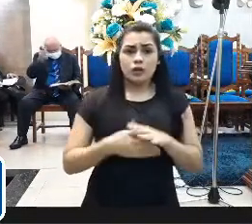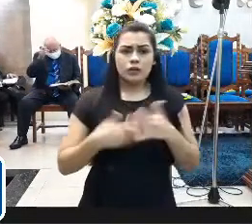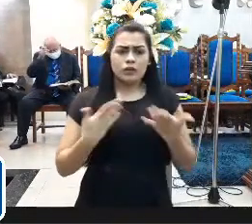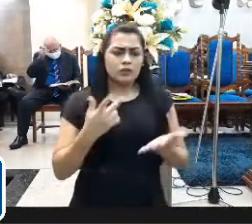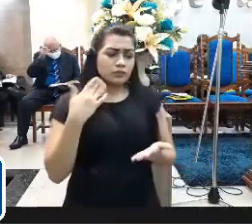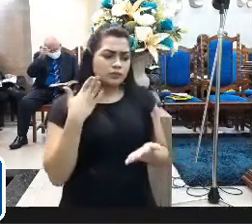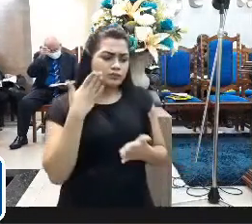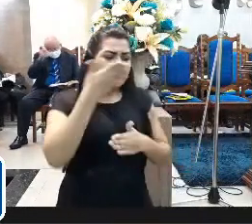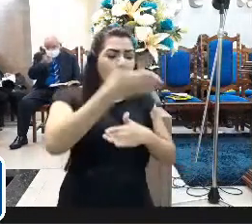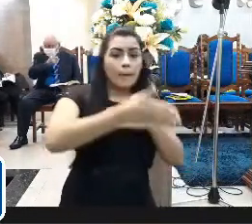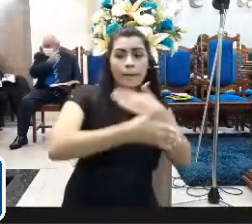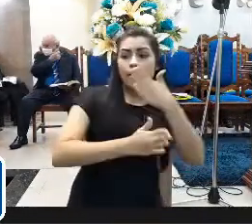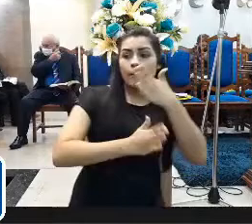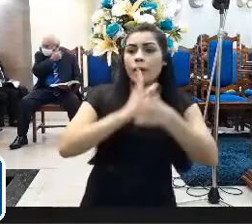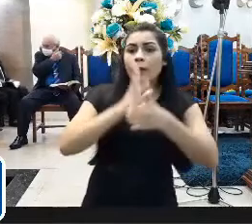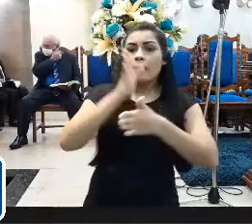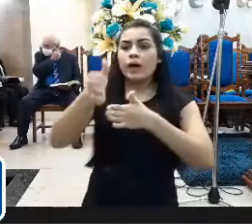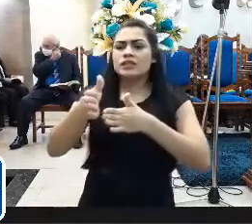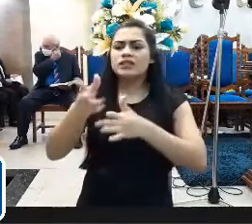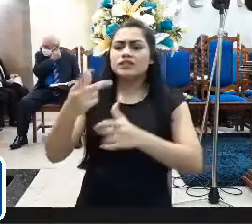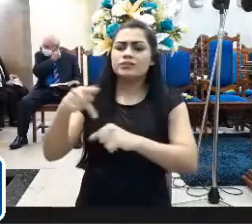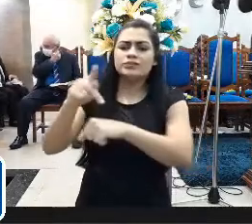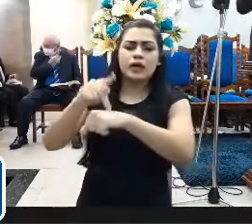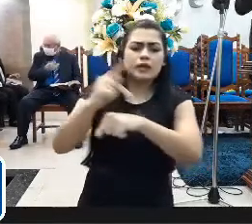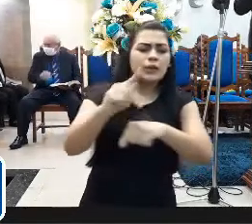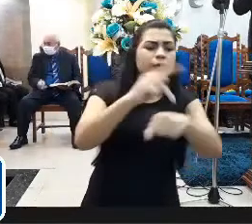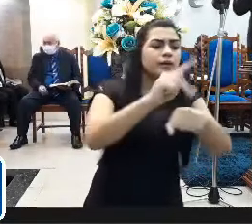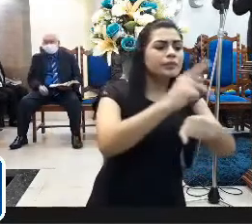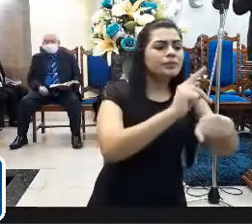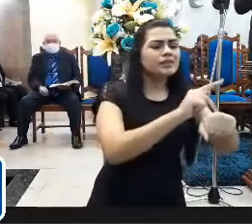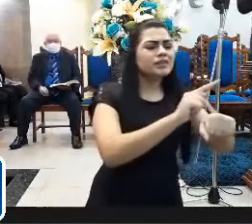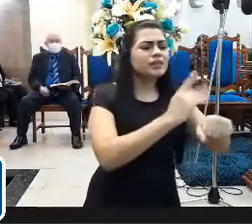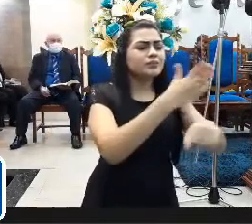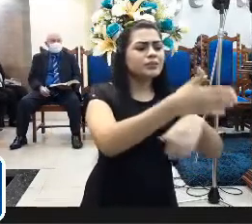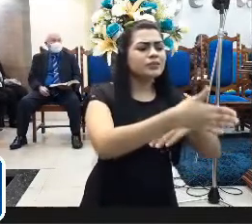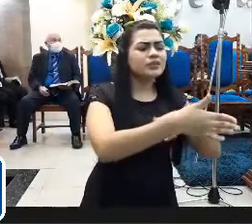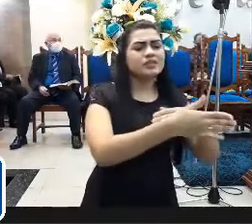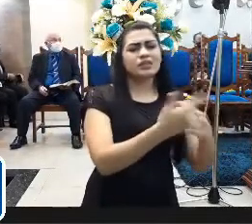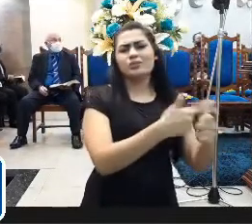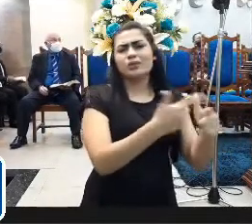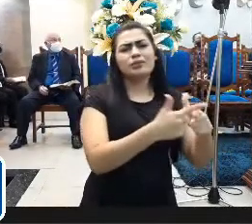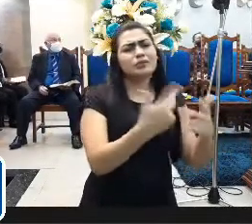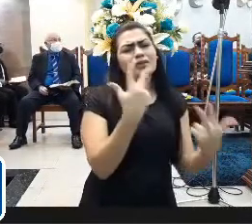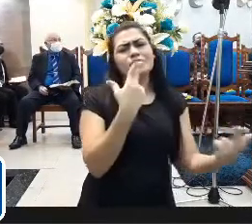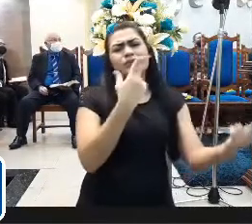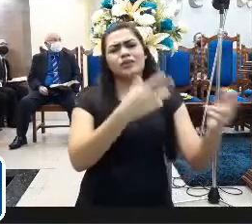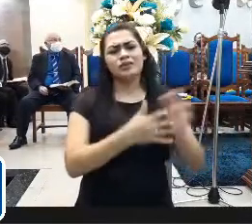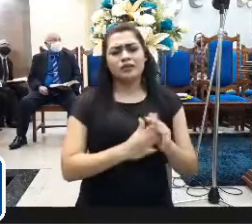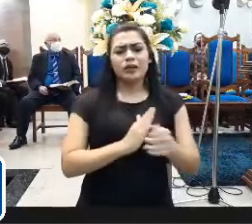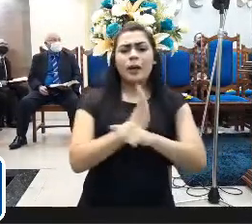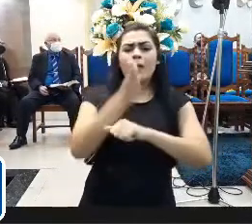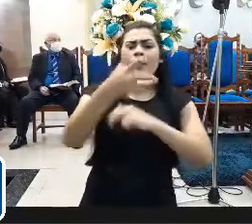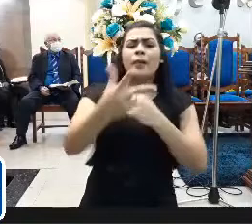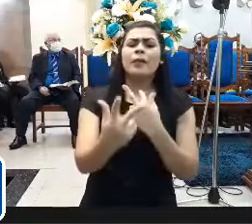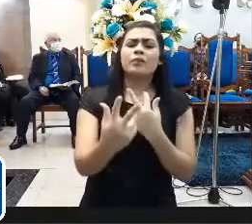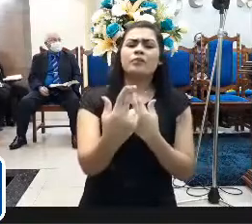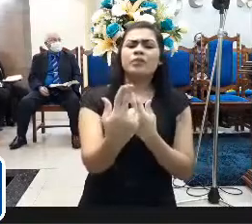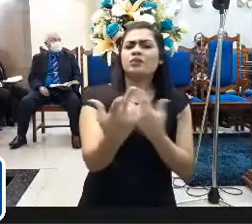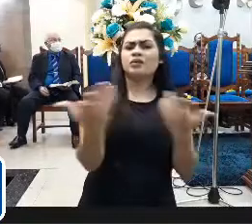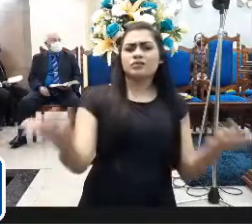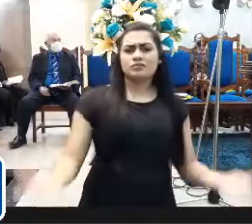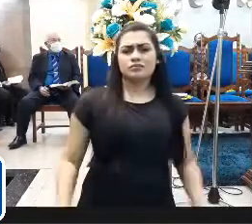mesma luta, é as mesmas provações. Um dia eu disse até em tom de brincadeira, eu pensei que aqui não tinha